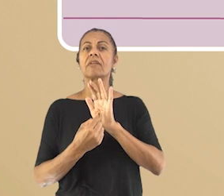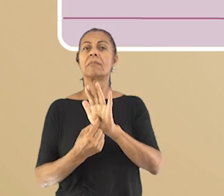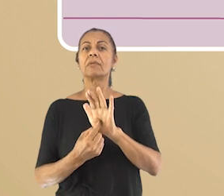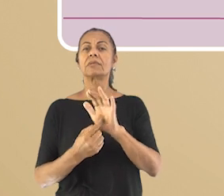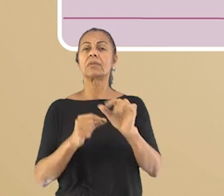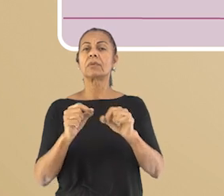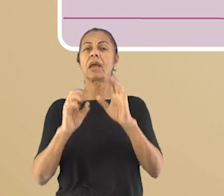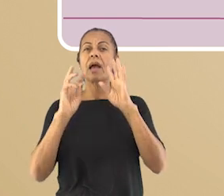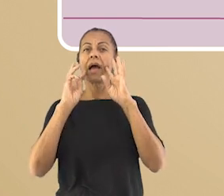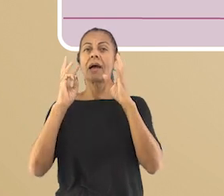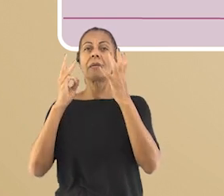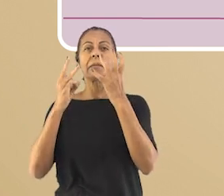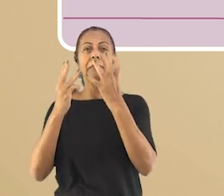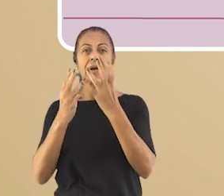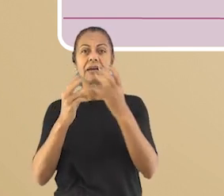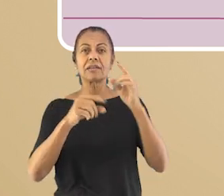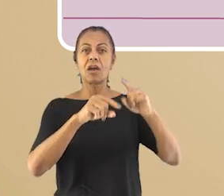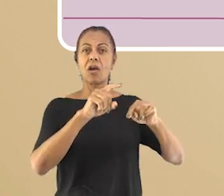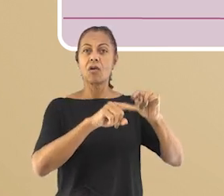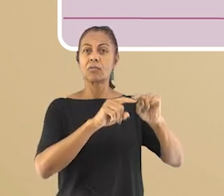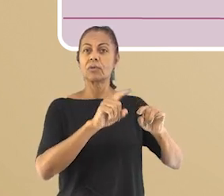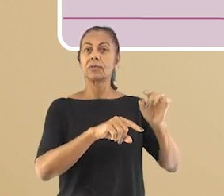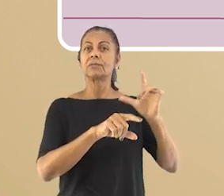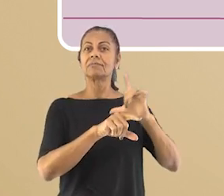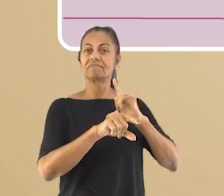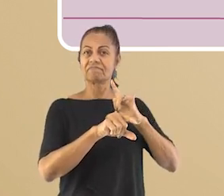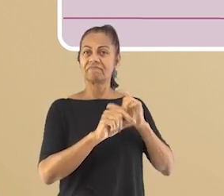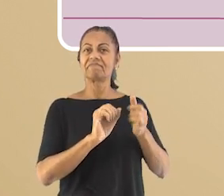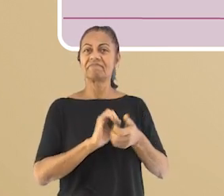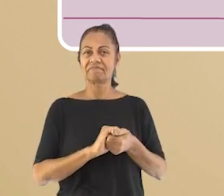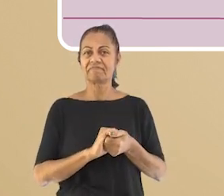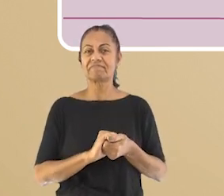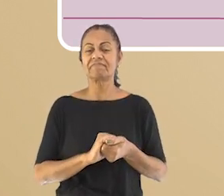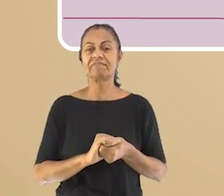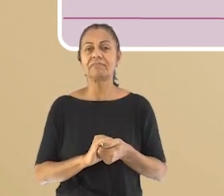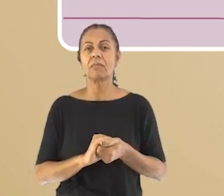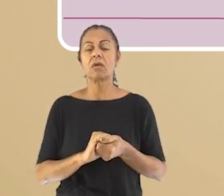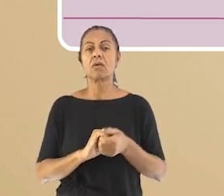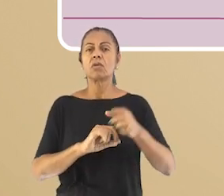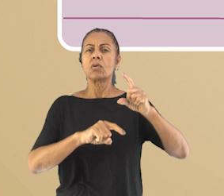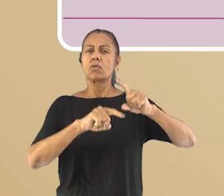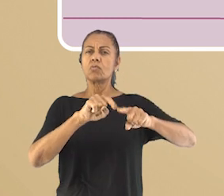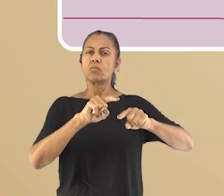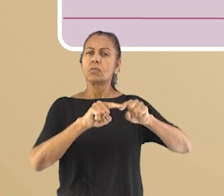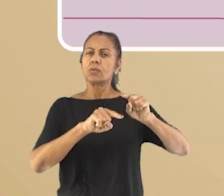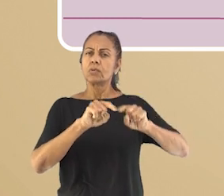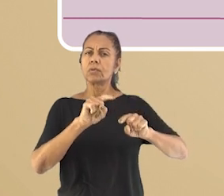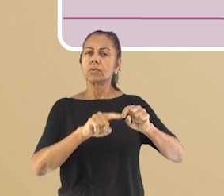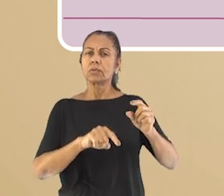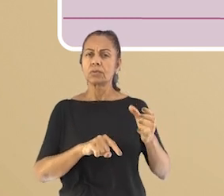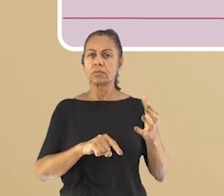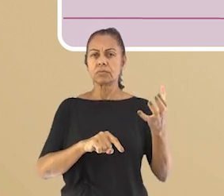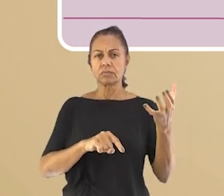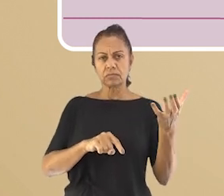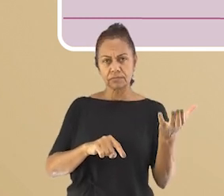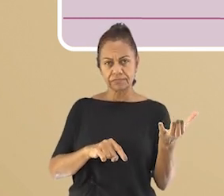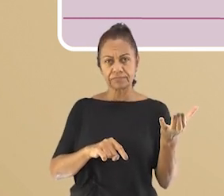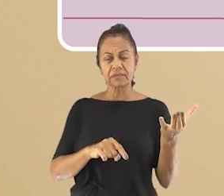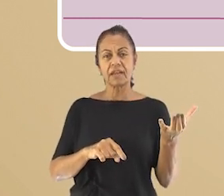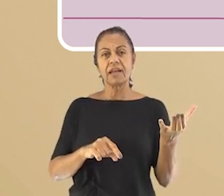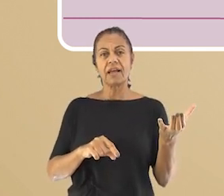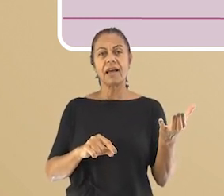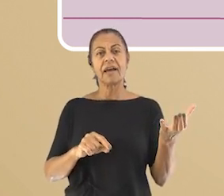medida, como o quilo, por exemplo. E ele serve para nos dizer qual é a massa que certo produto